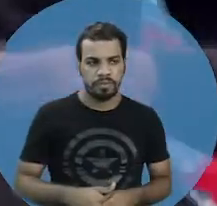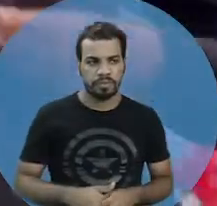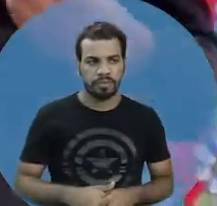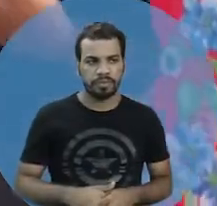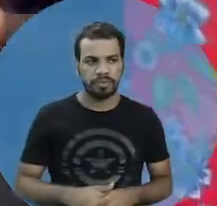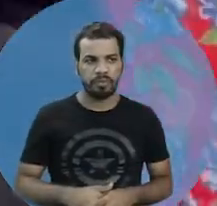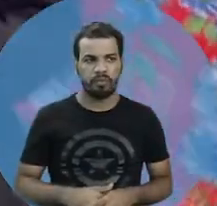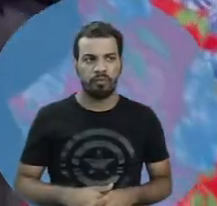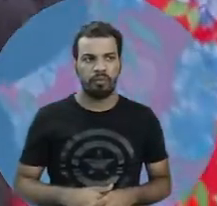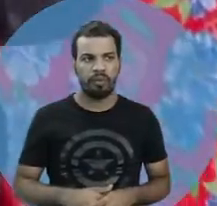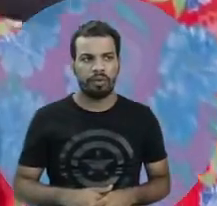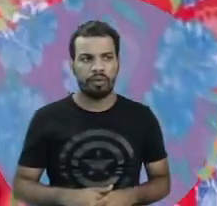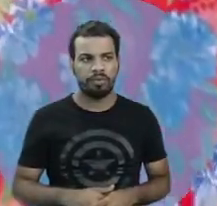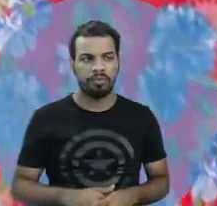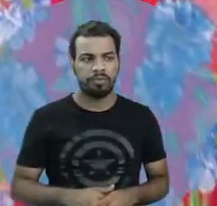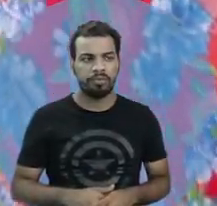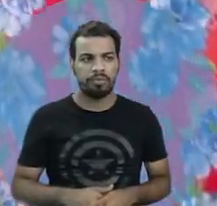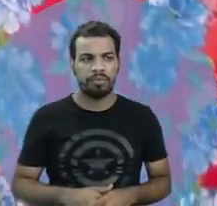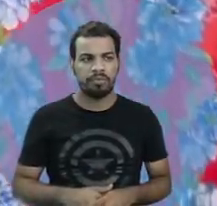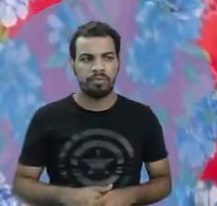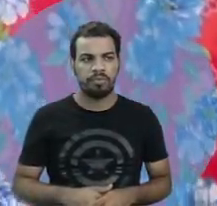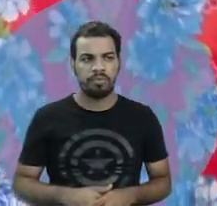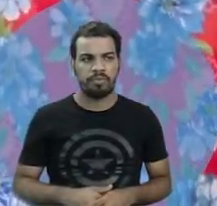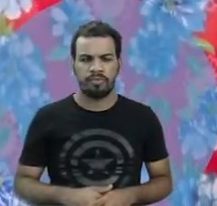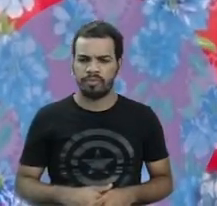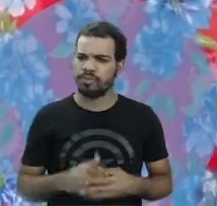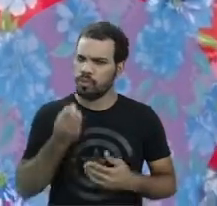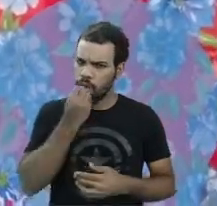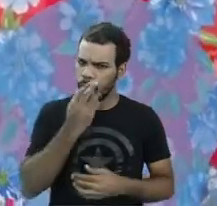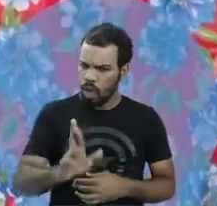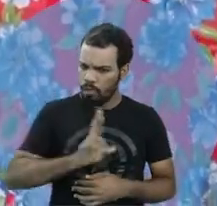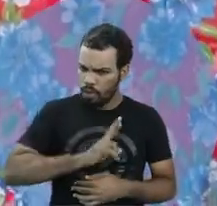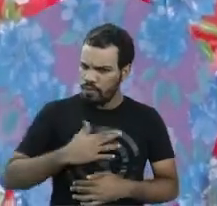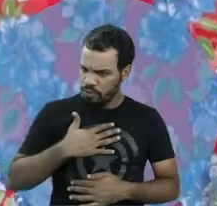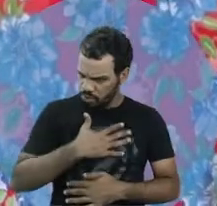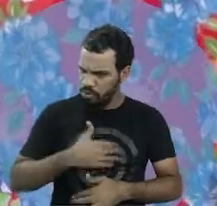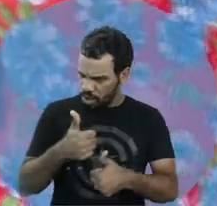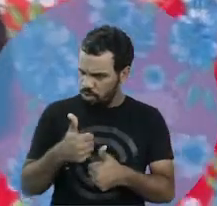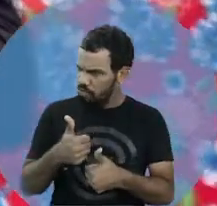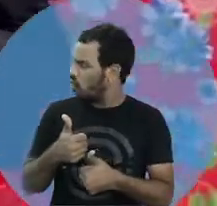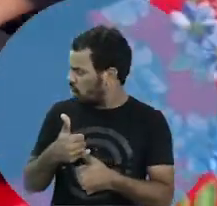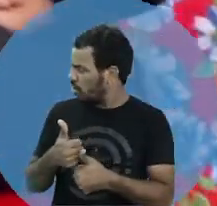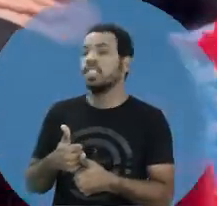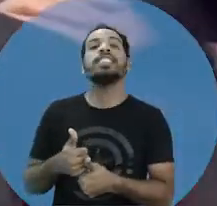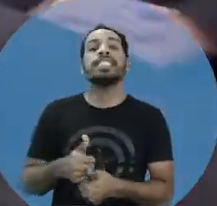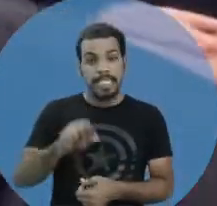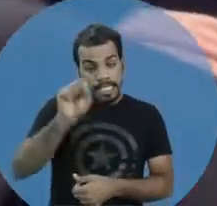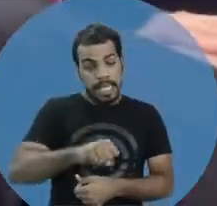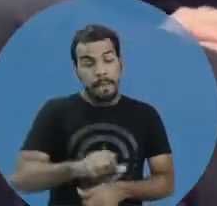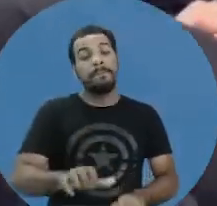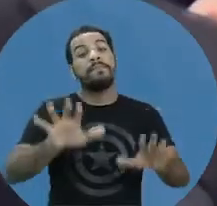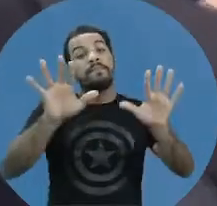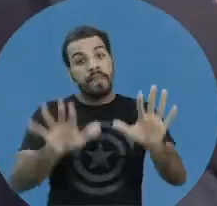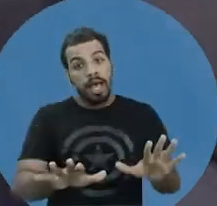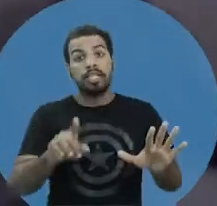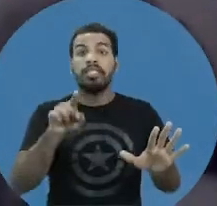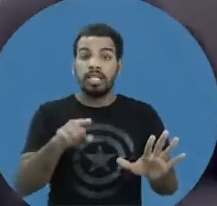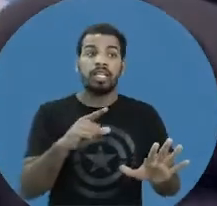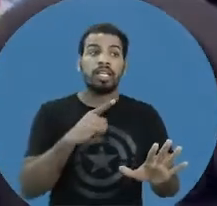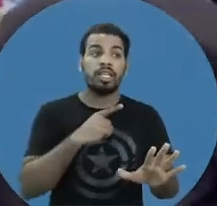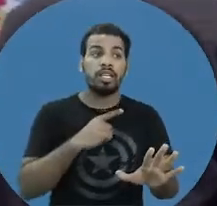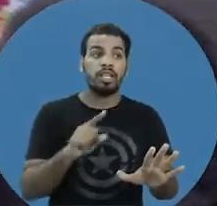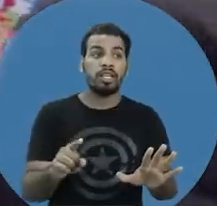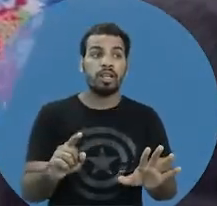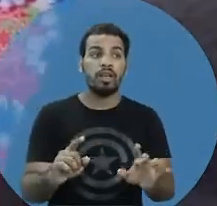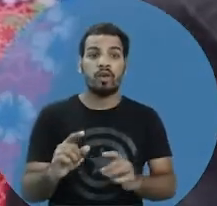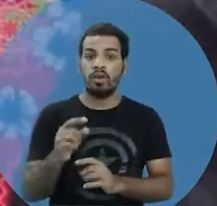Os resultados foram satisfatórios, grande Paulo? Sim, porém, foi de encontro ao nosso crítico